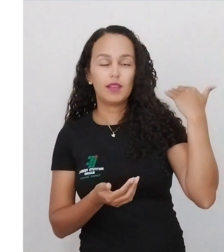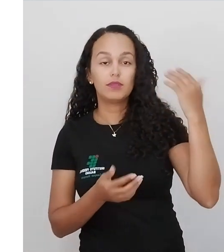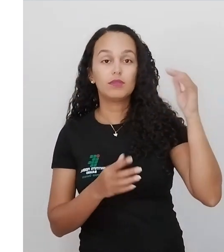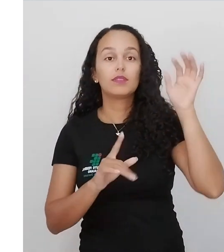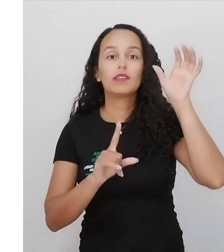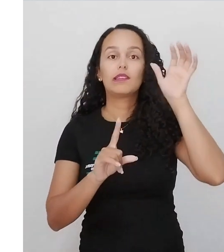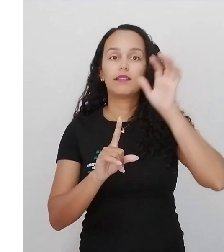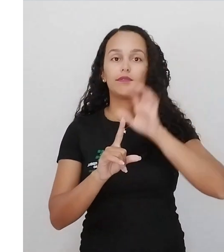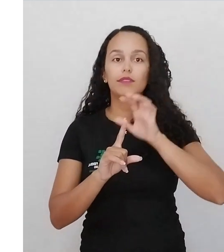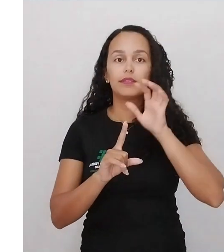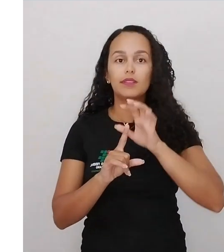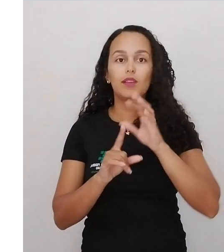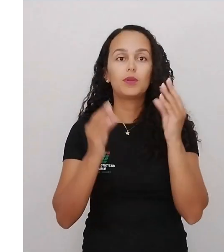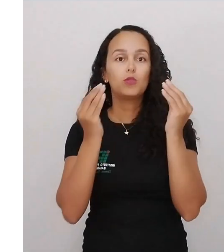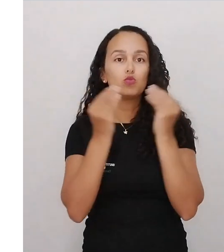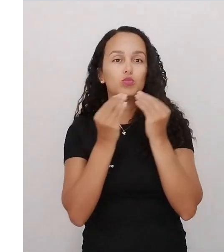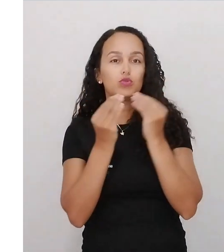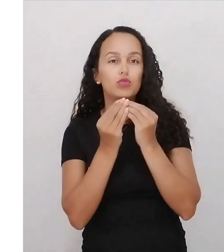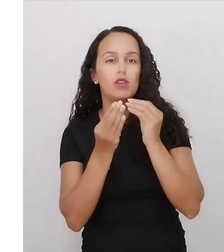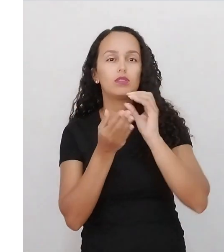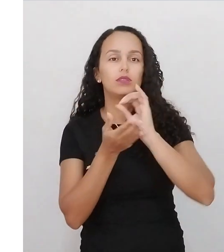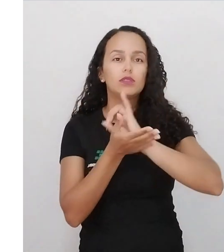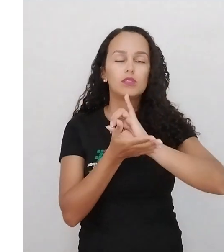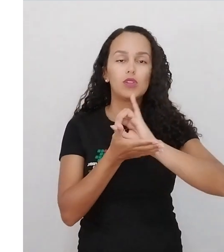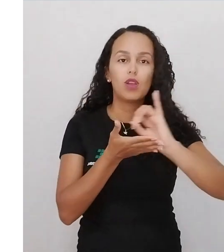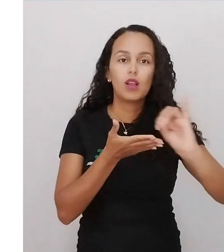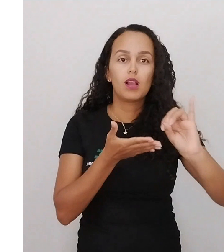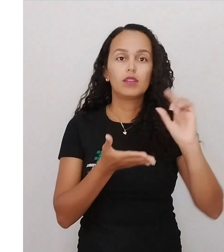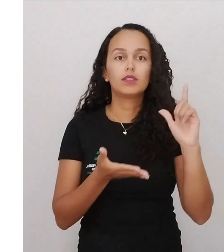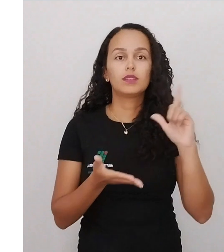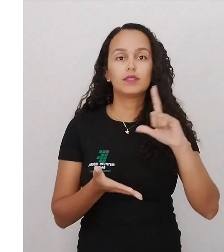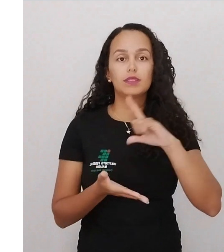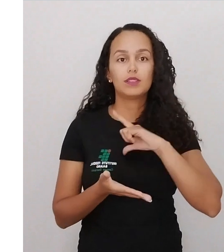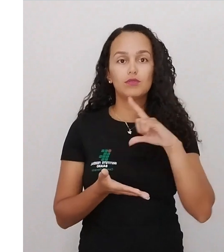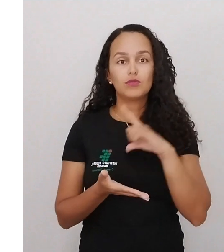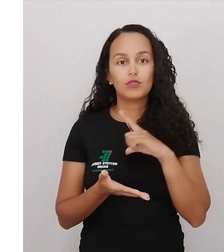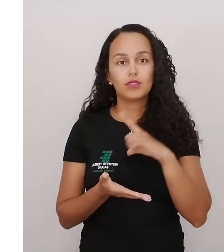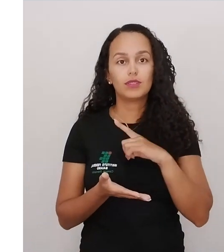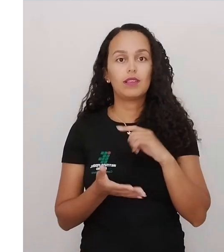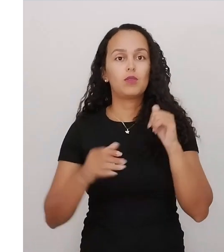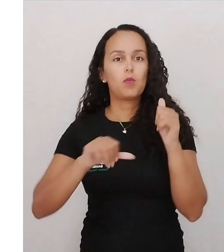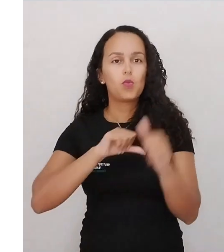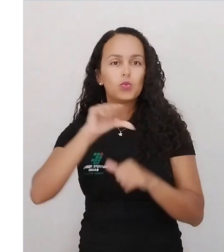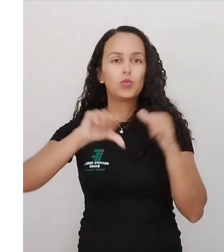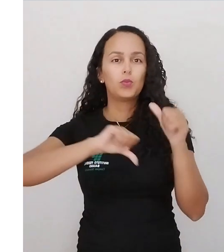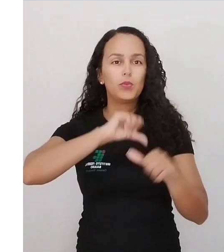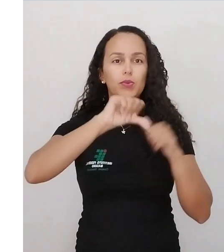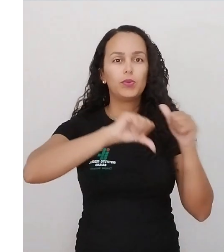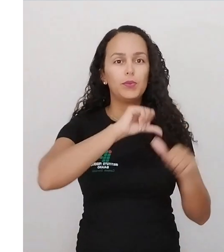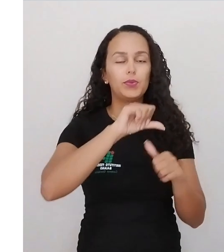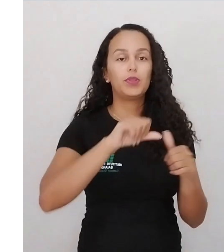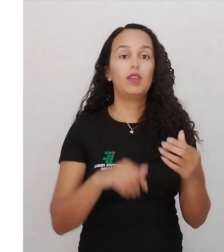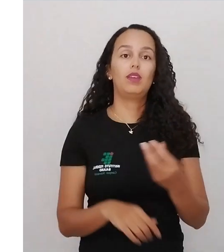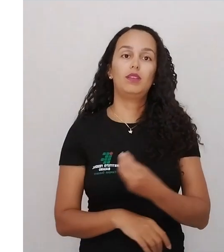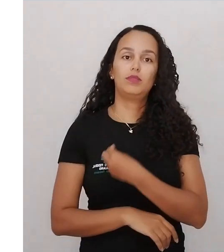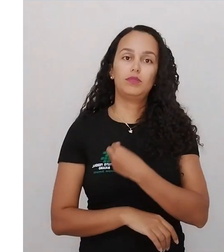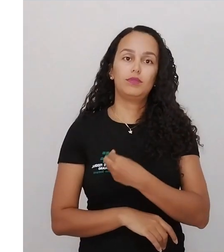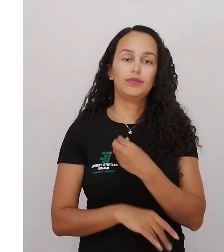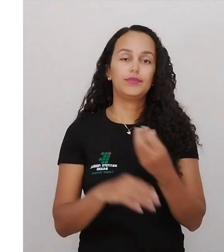aquelas substâncias inorgânicas que estavam ali presentes e em constante